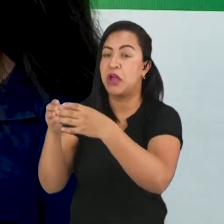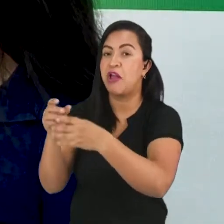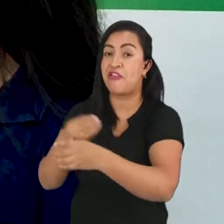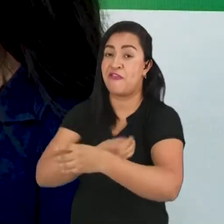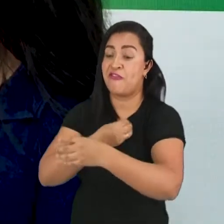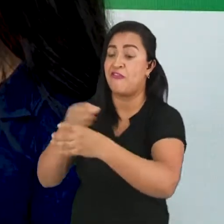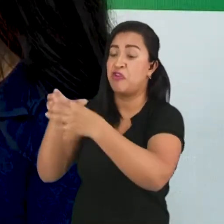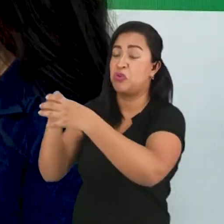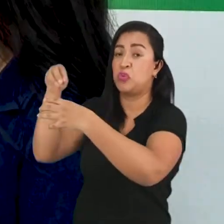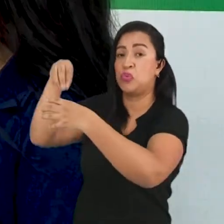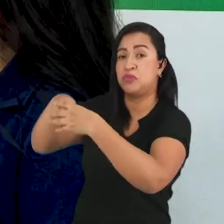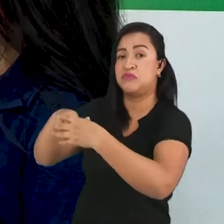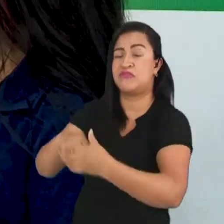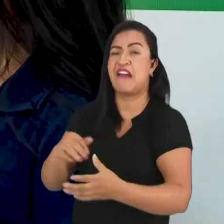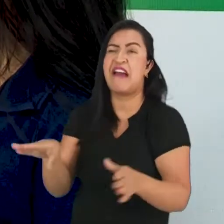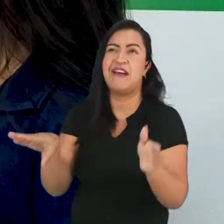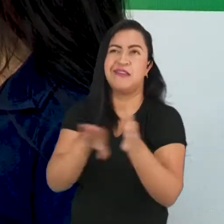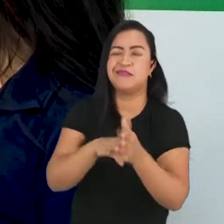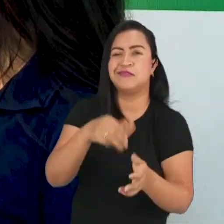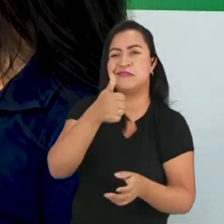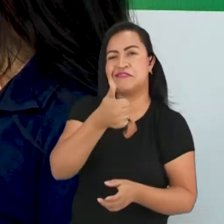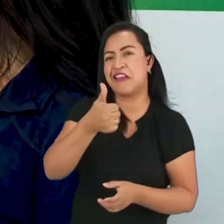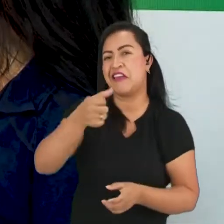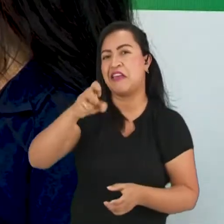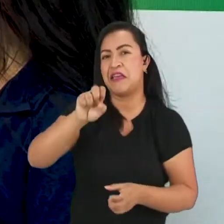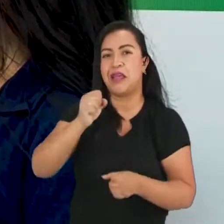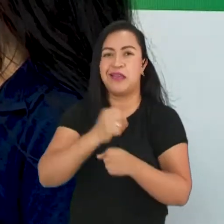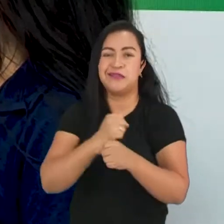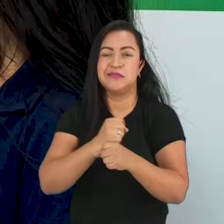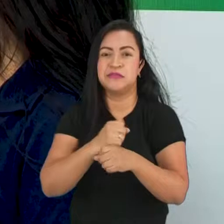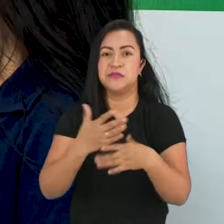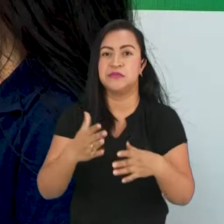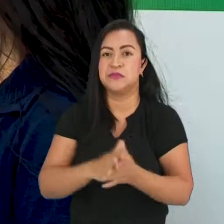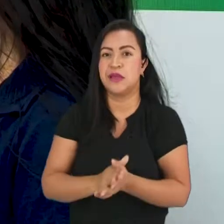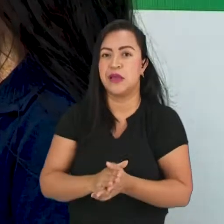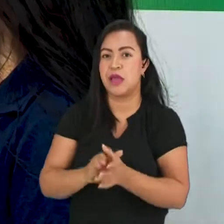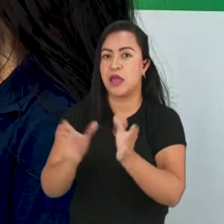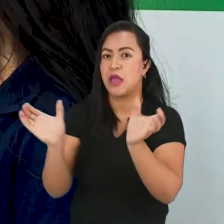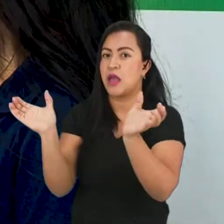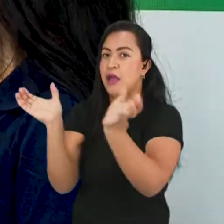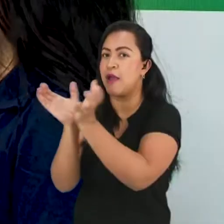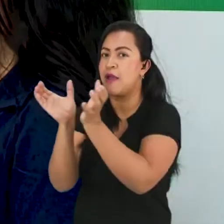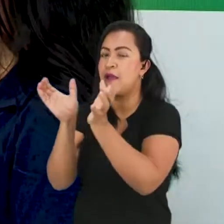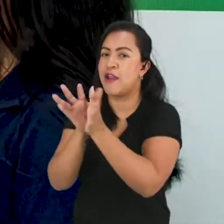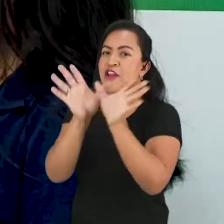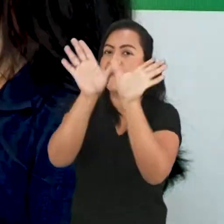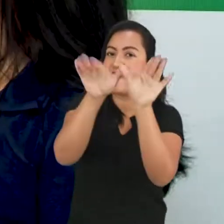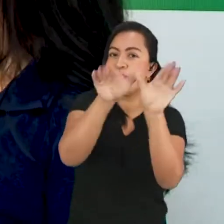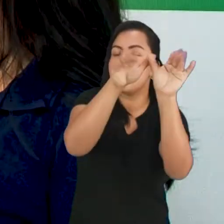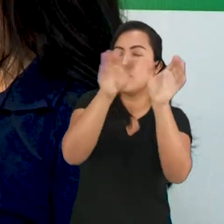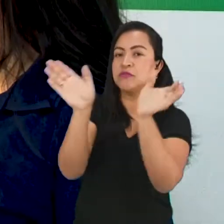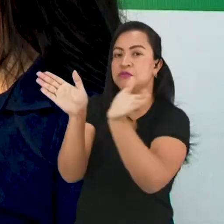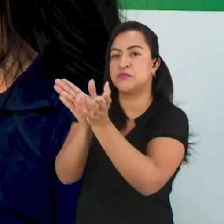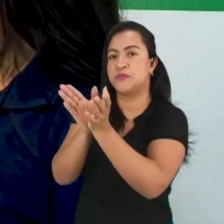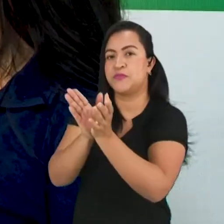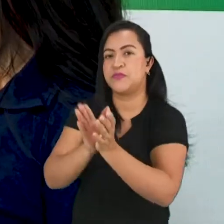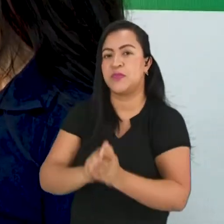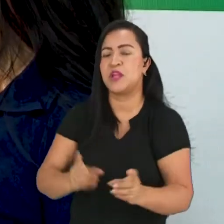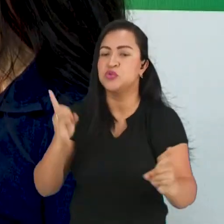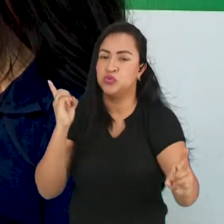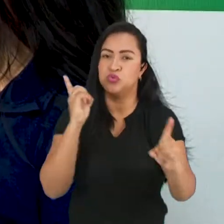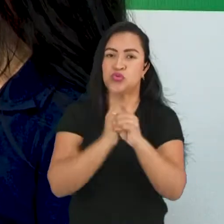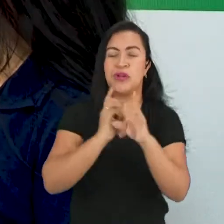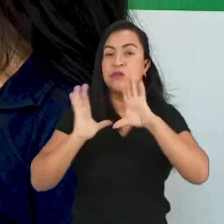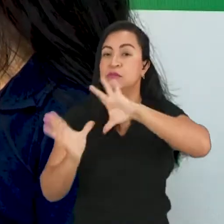As andorinhas vivem em bandos, executando audaciosas acrobacias. São encontradas por todo o mundo,